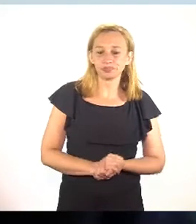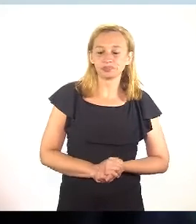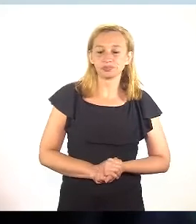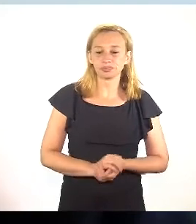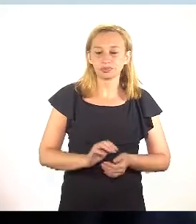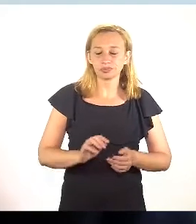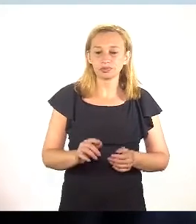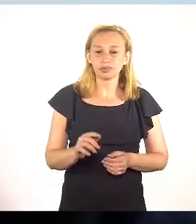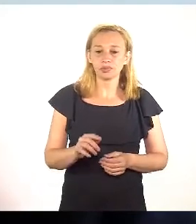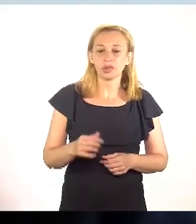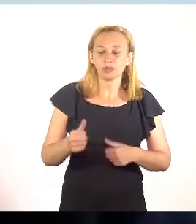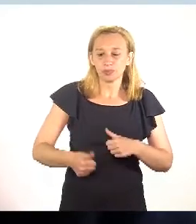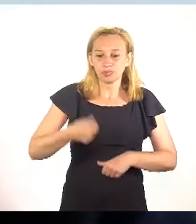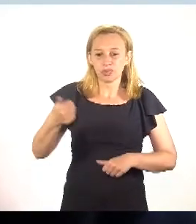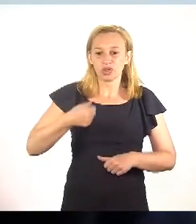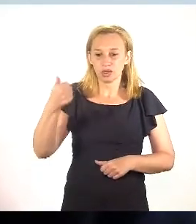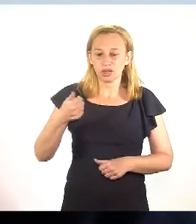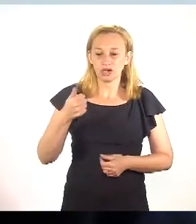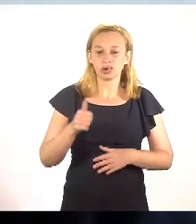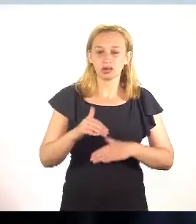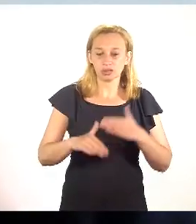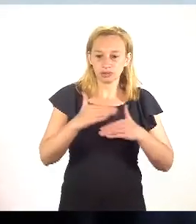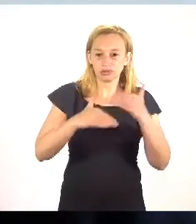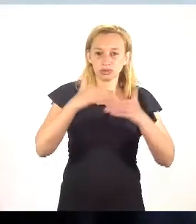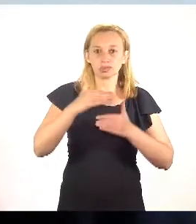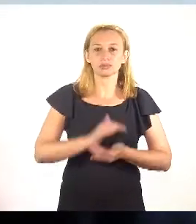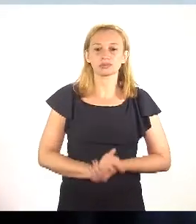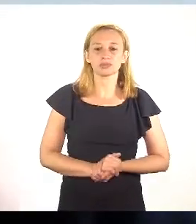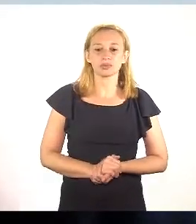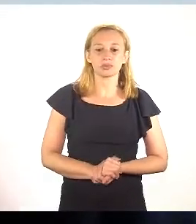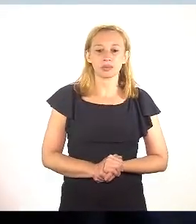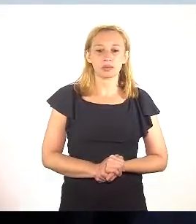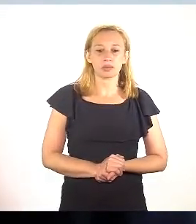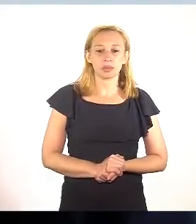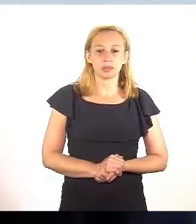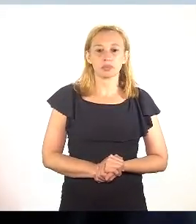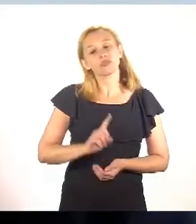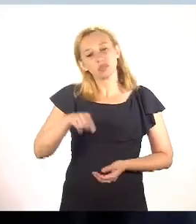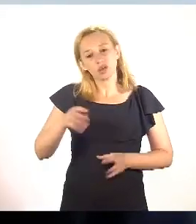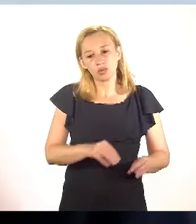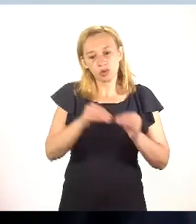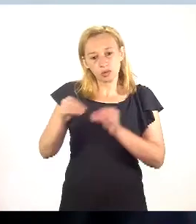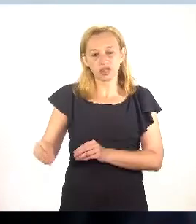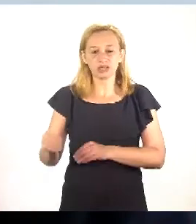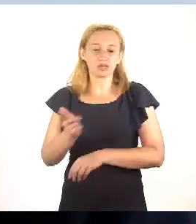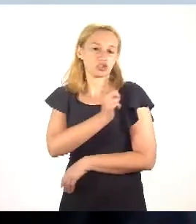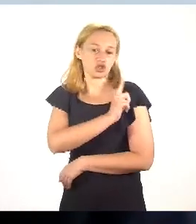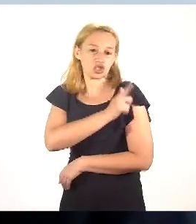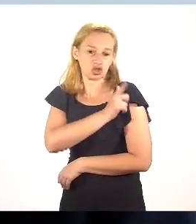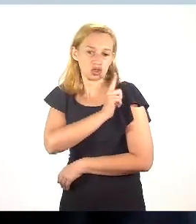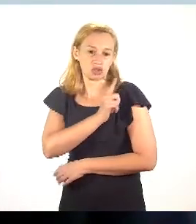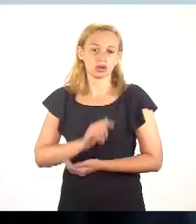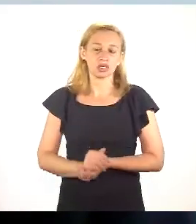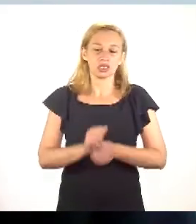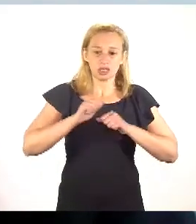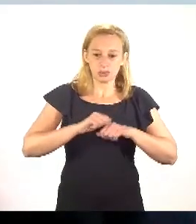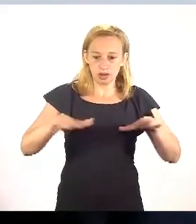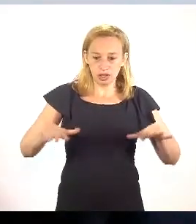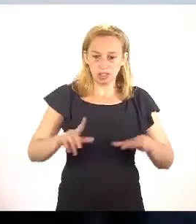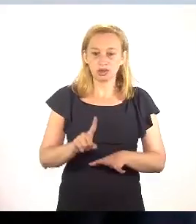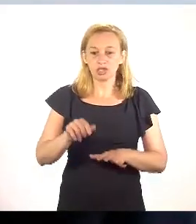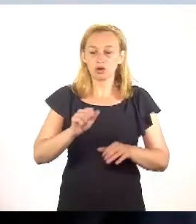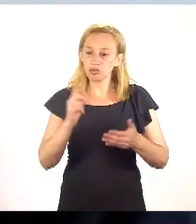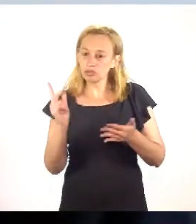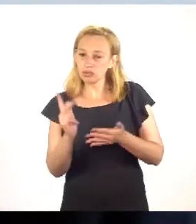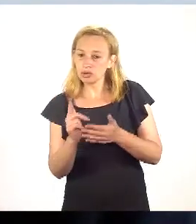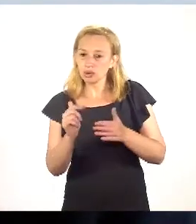de melhorias nas plantas de processo. Aí depois eu passei para gestor de gerente de planejamento, e aí eu planejava